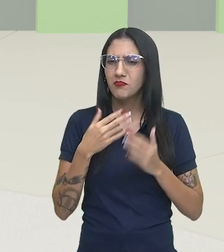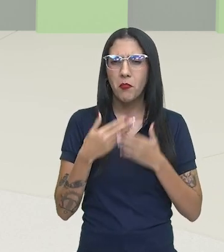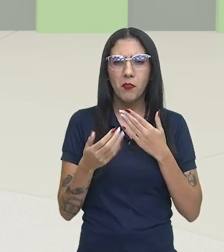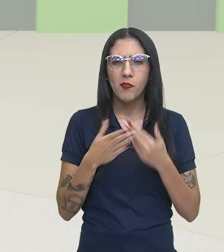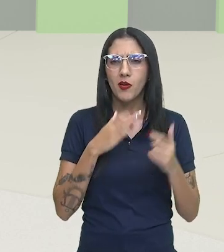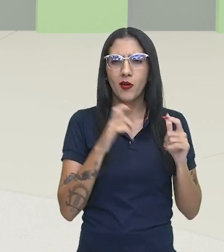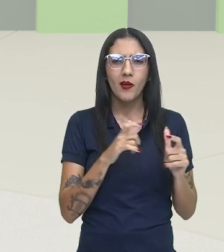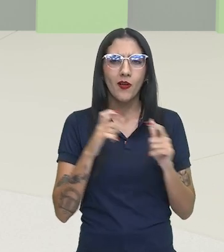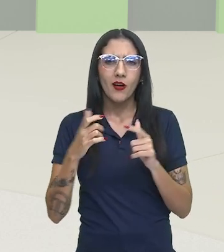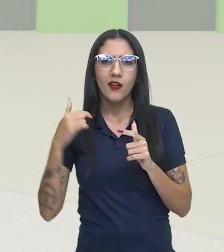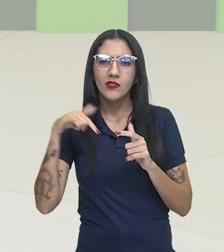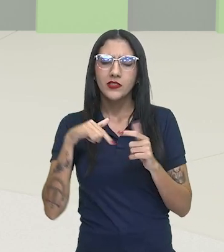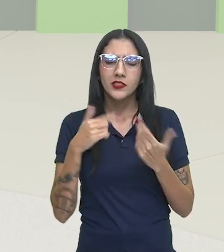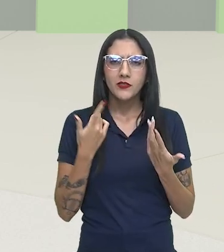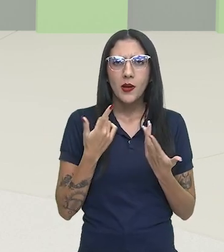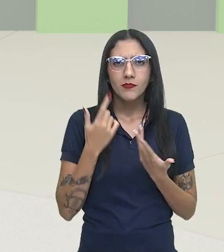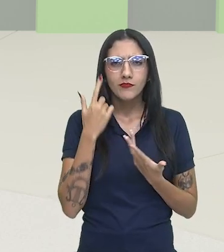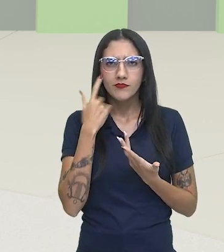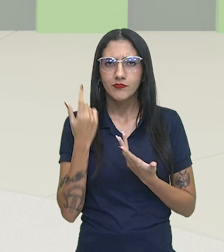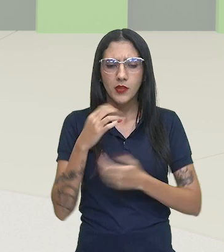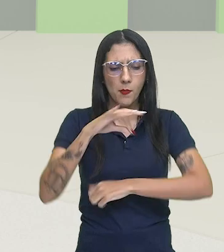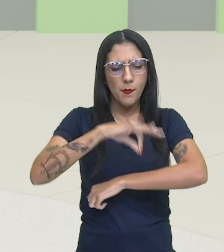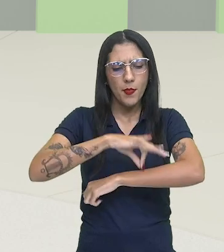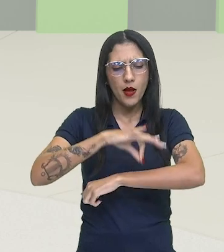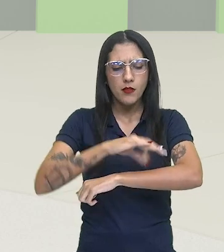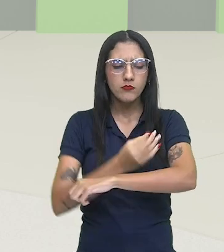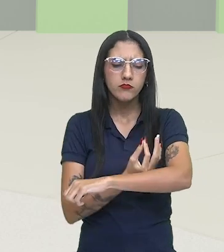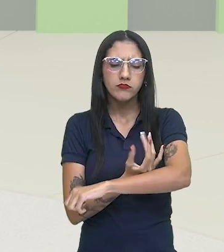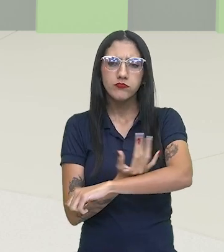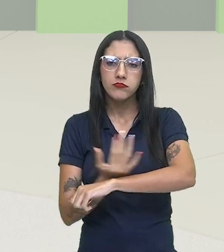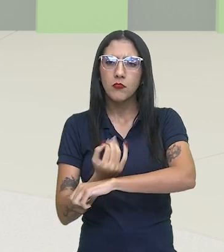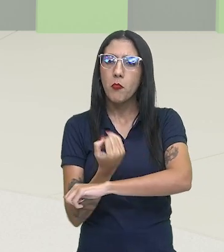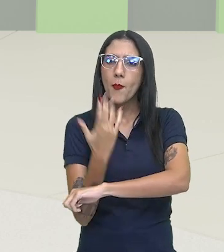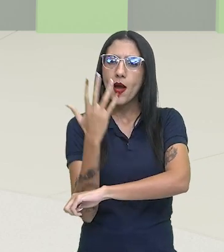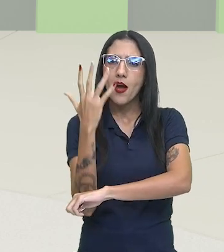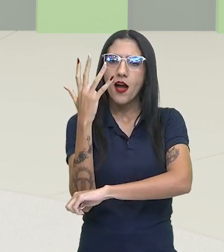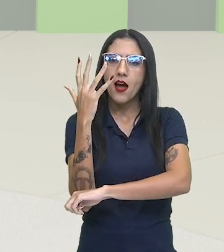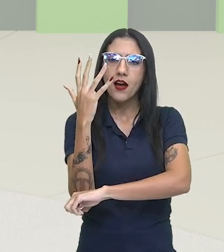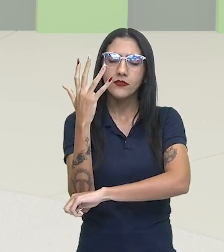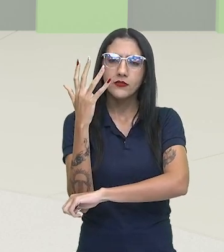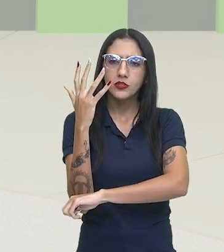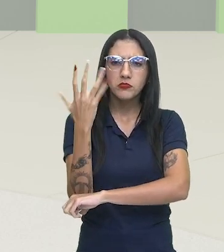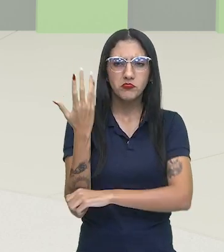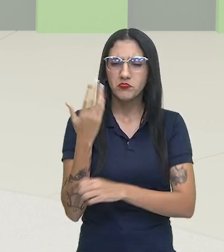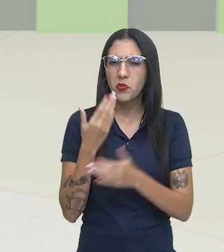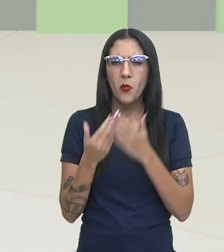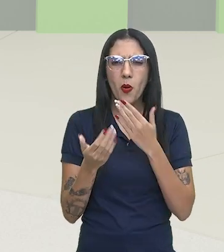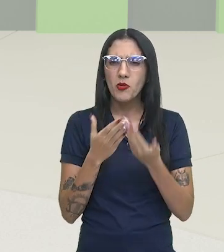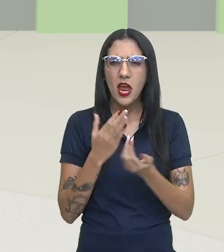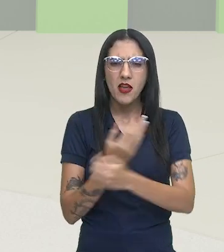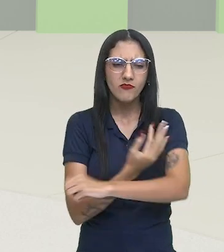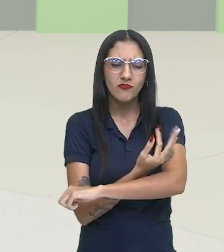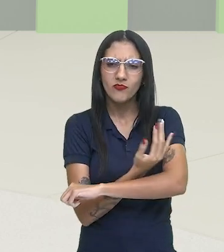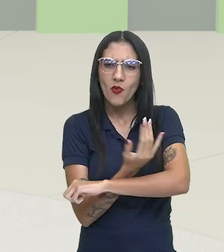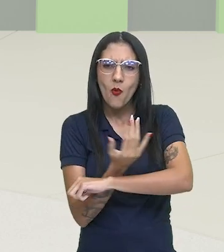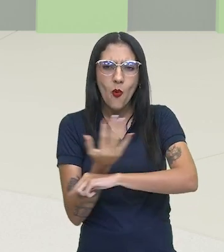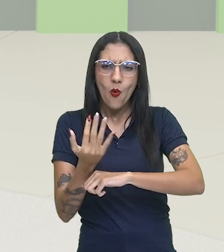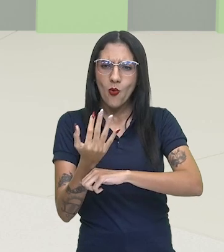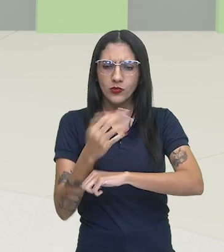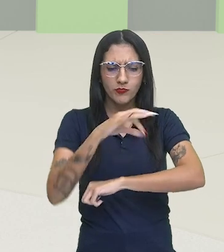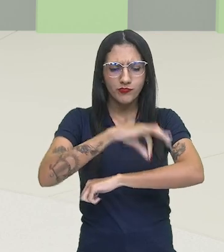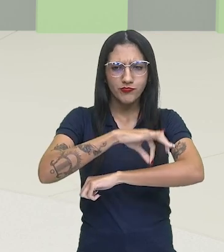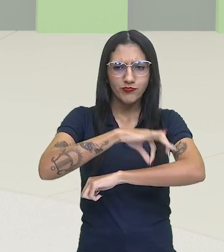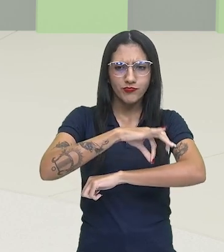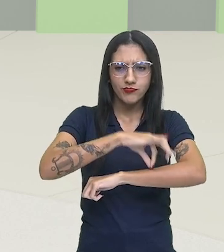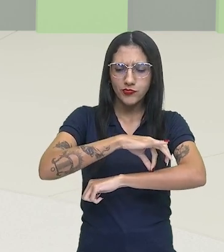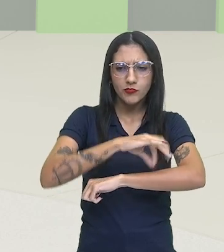estiver, você vai ali, planta uma árvore, né? Planta uma planta, enfim, um galho de planta, né? Ou